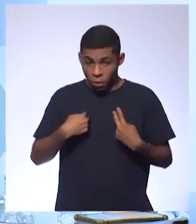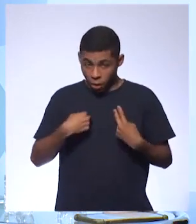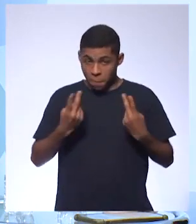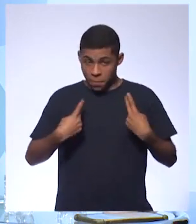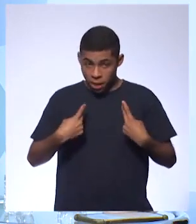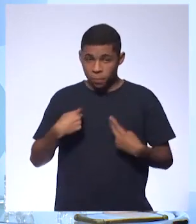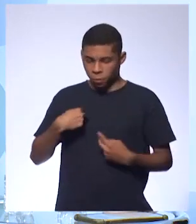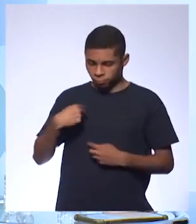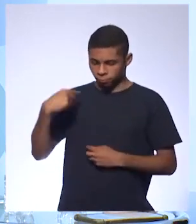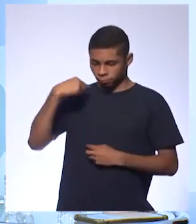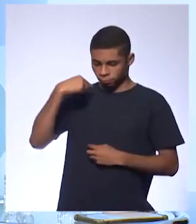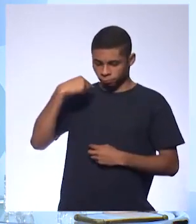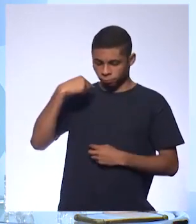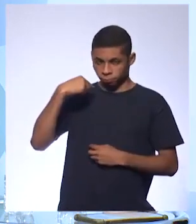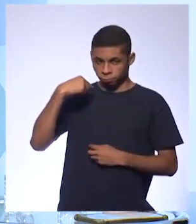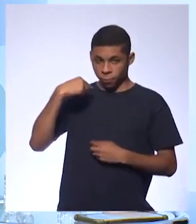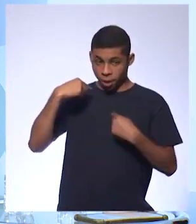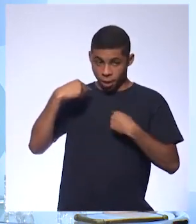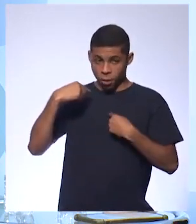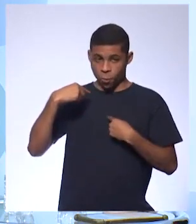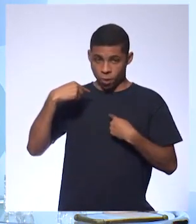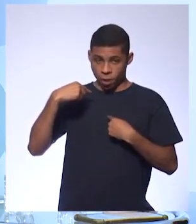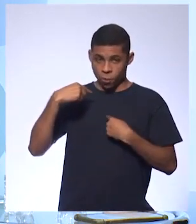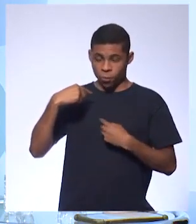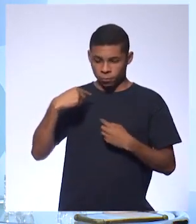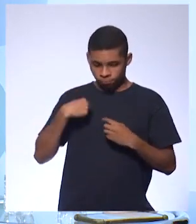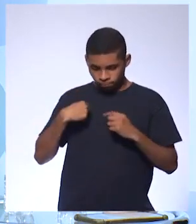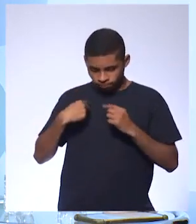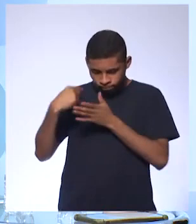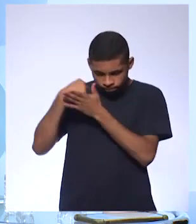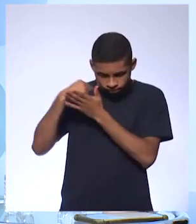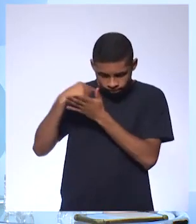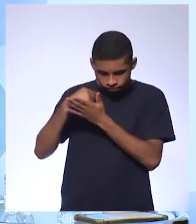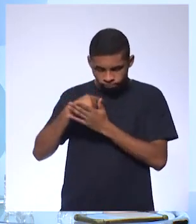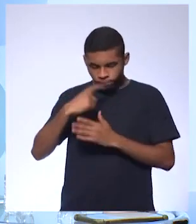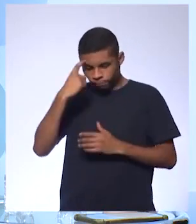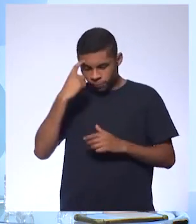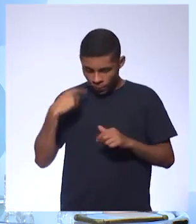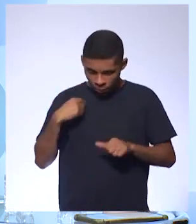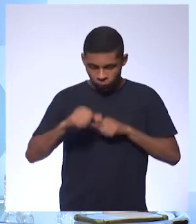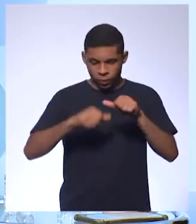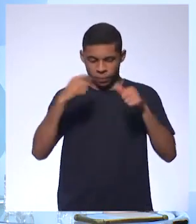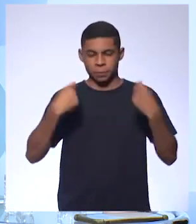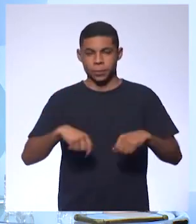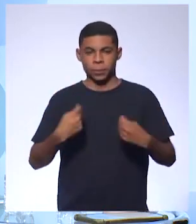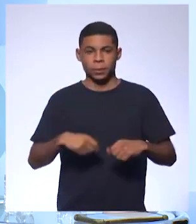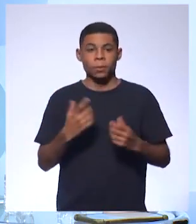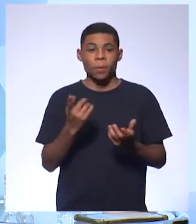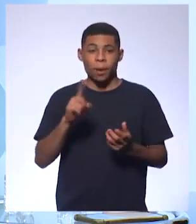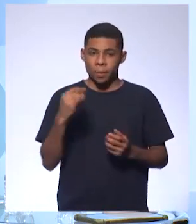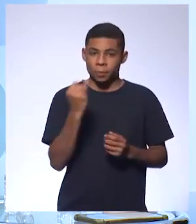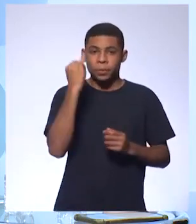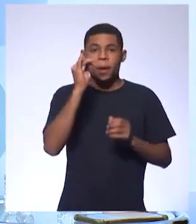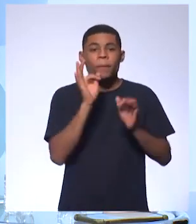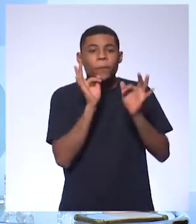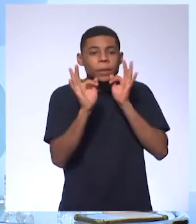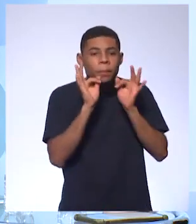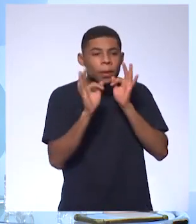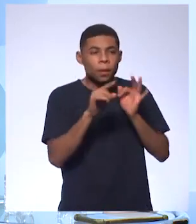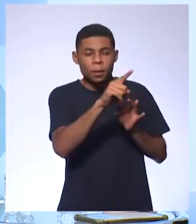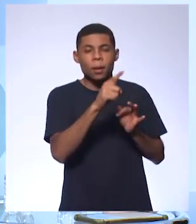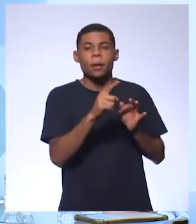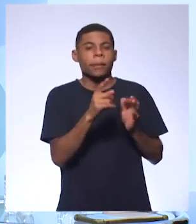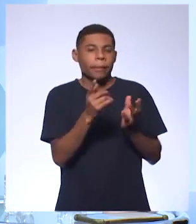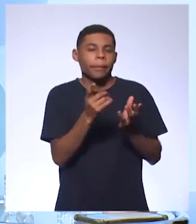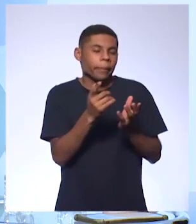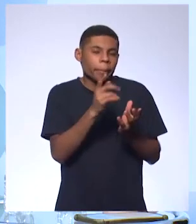que ela tem que mudar, porque aí vai partir dela, de dentro dela, essa mudança. Então, é importante o feedback do professor, ou